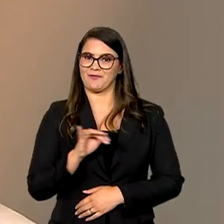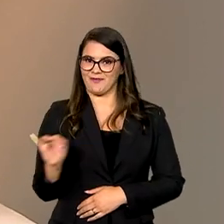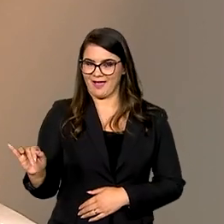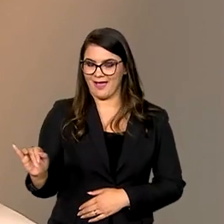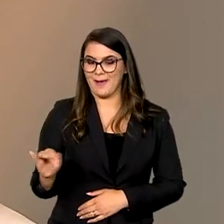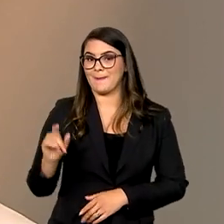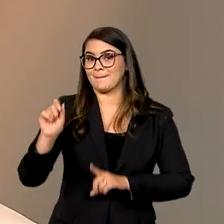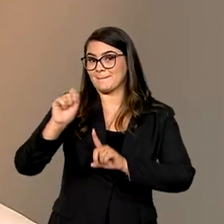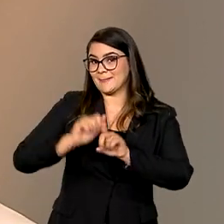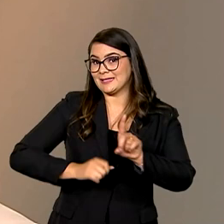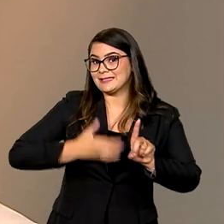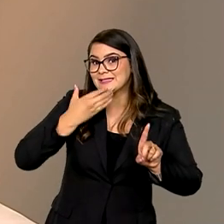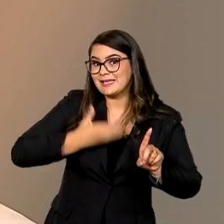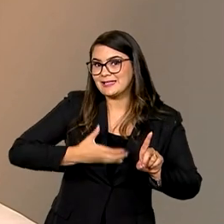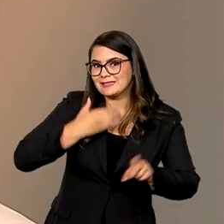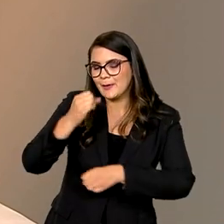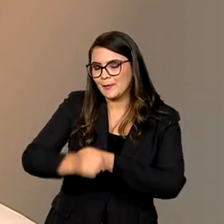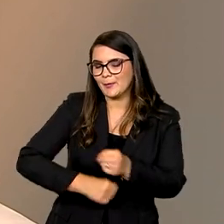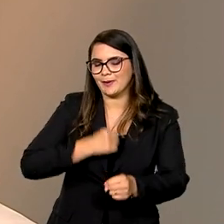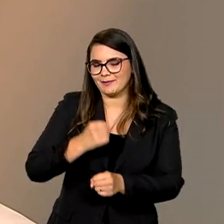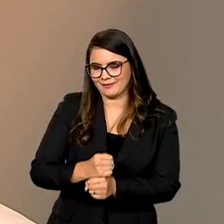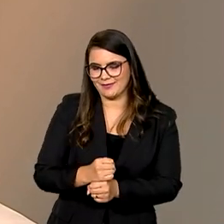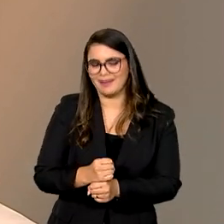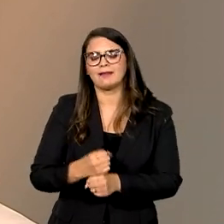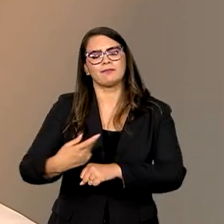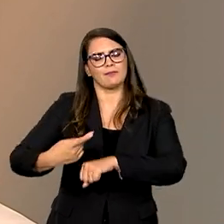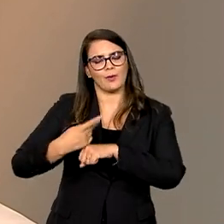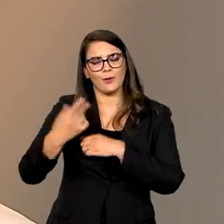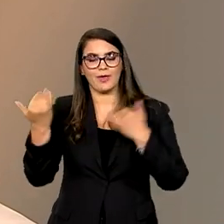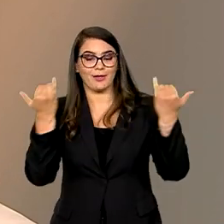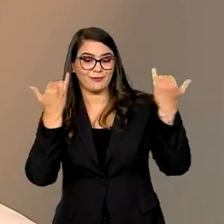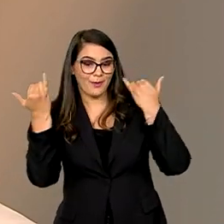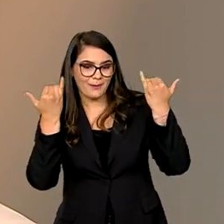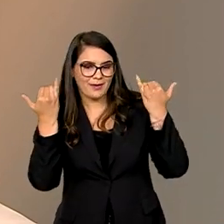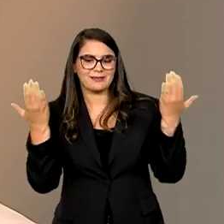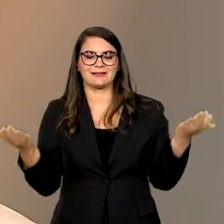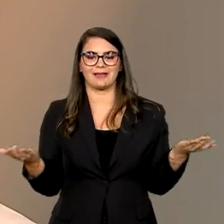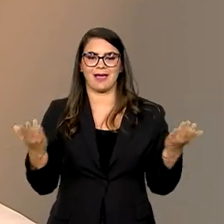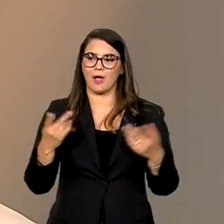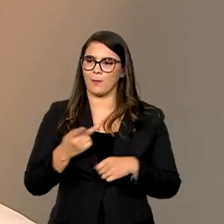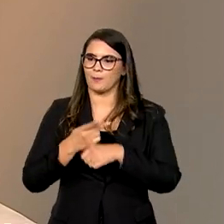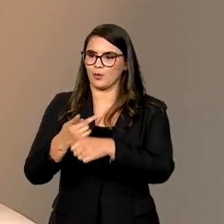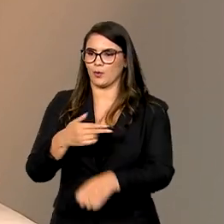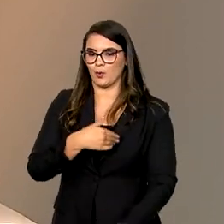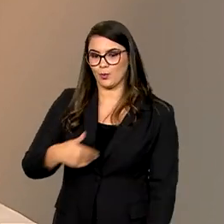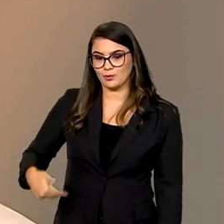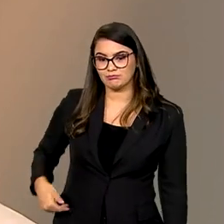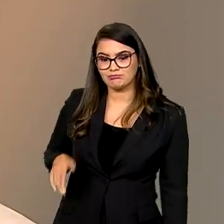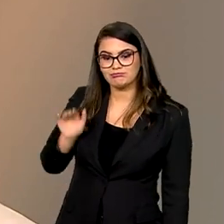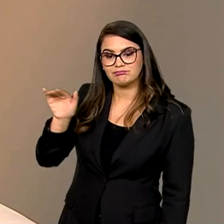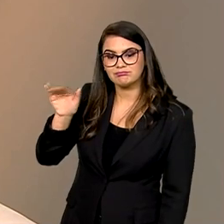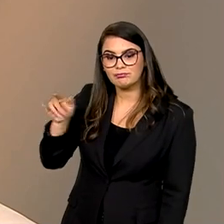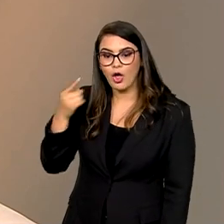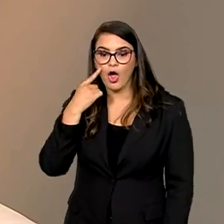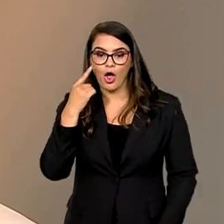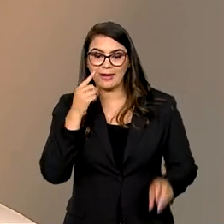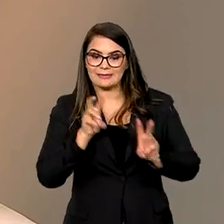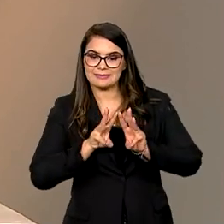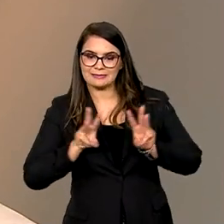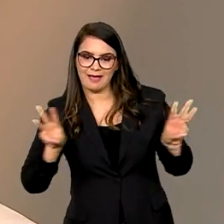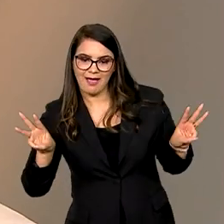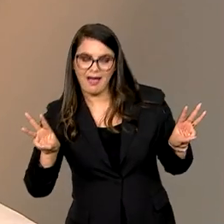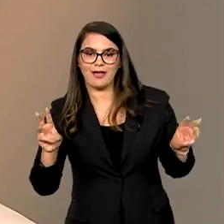em dezembro do ano que vem. Procure saber, procure o seu governo do estado, olhe o nosso